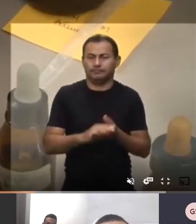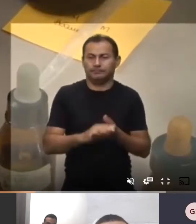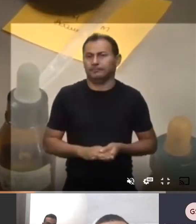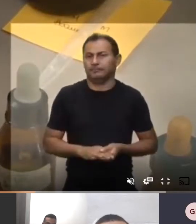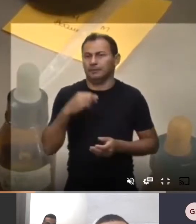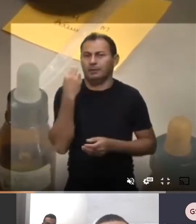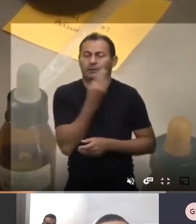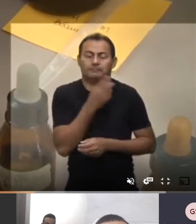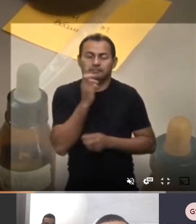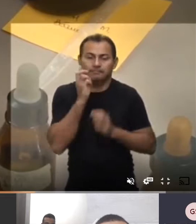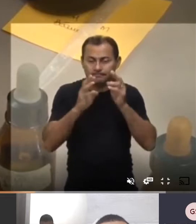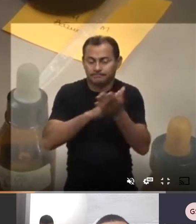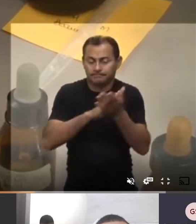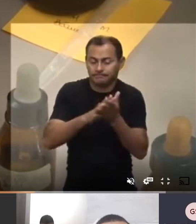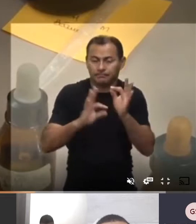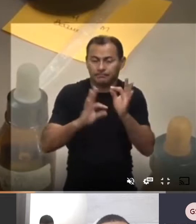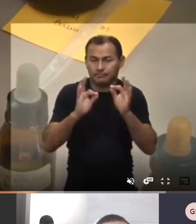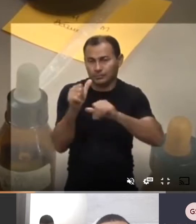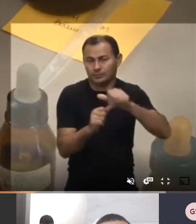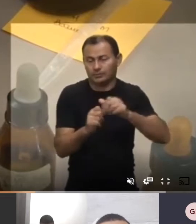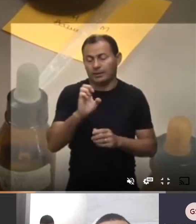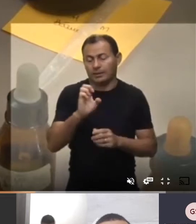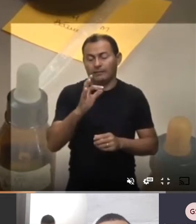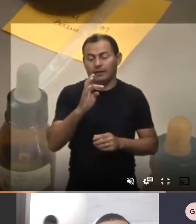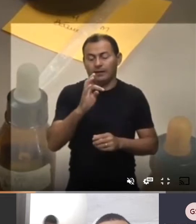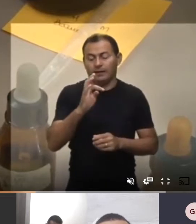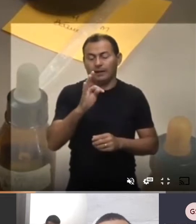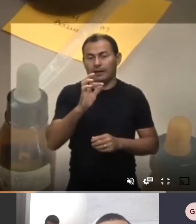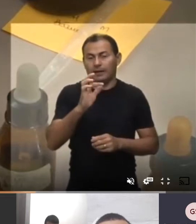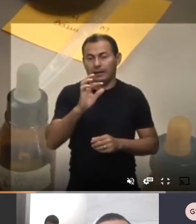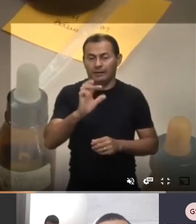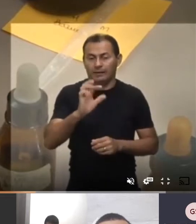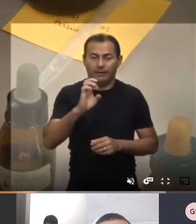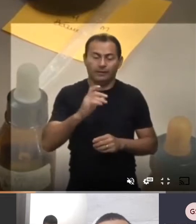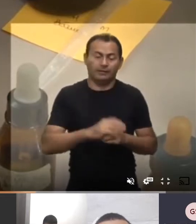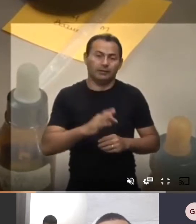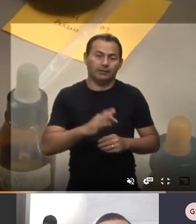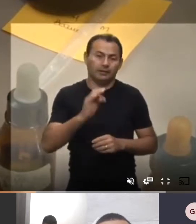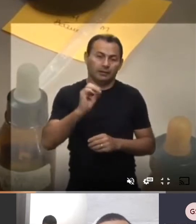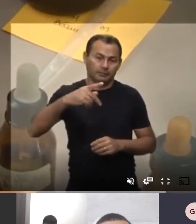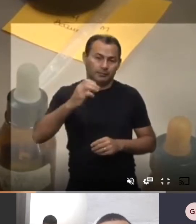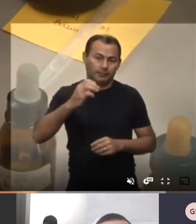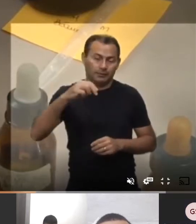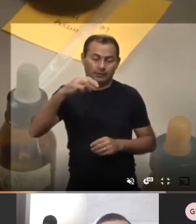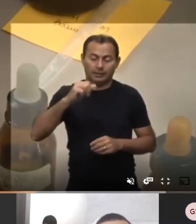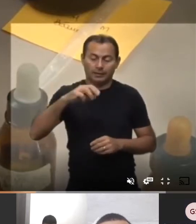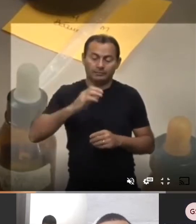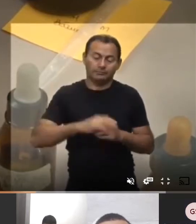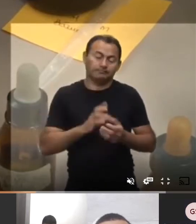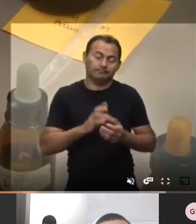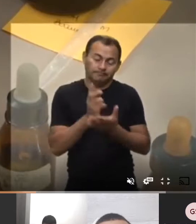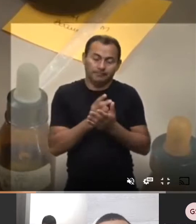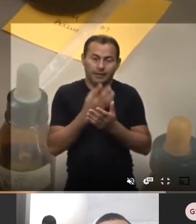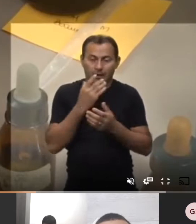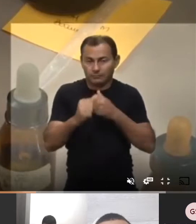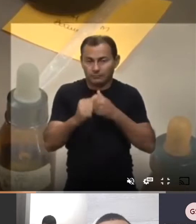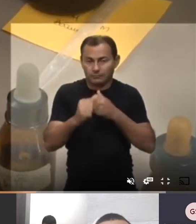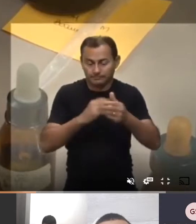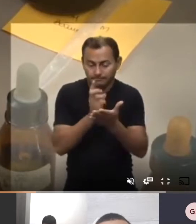Então, à medida que eu vou colocando a substância ácida, o pH não está mudando, não está virando.